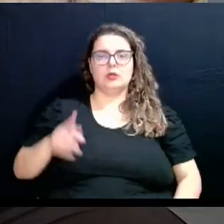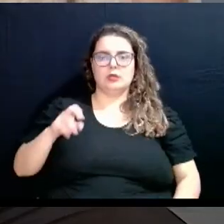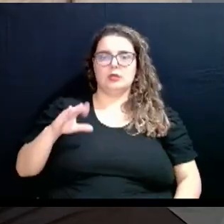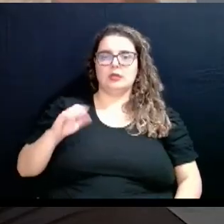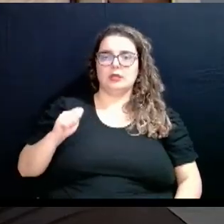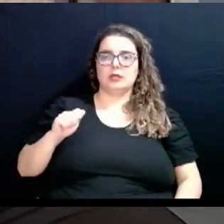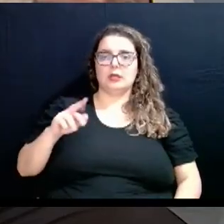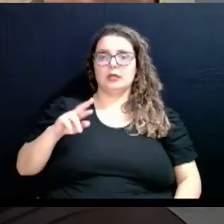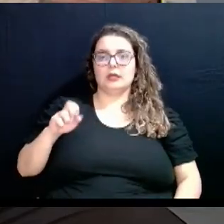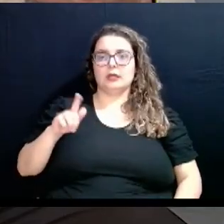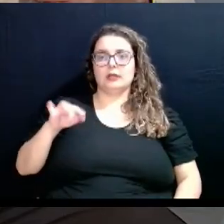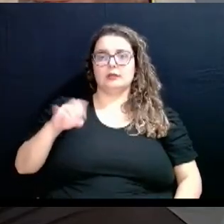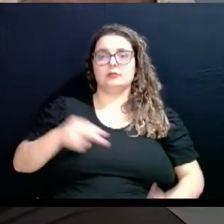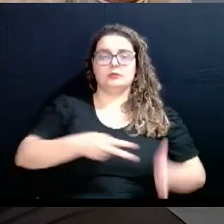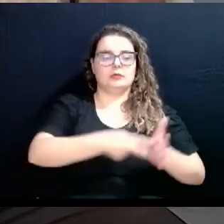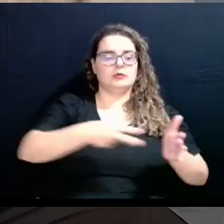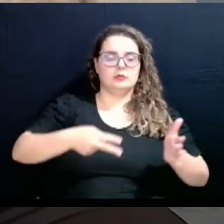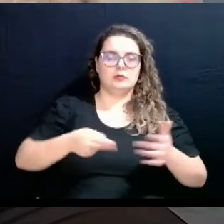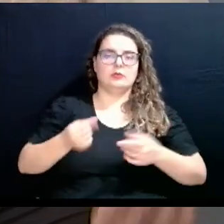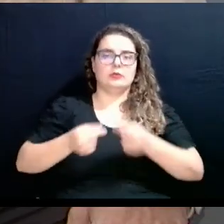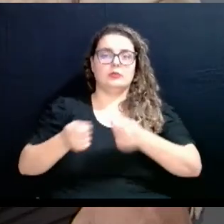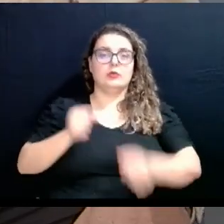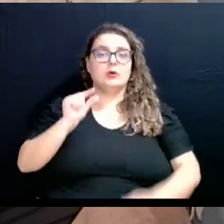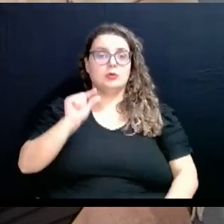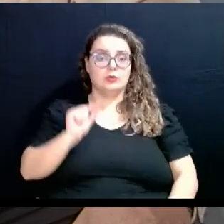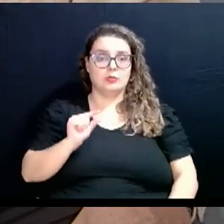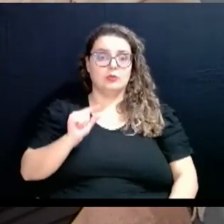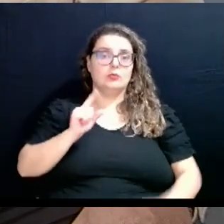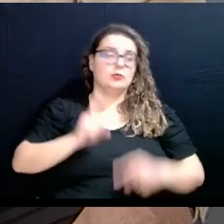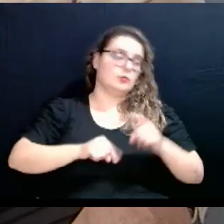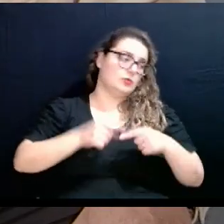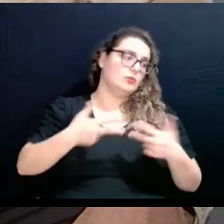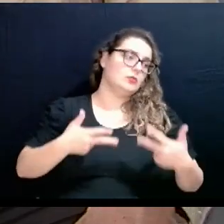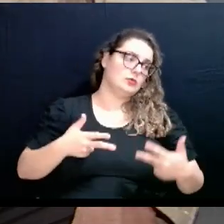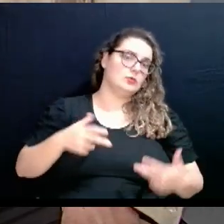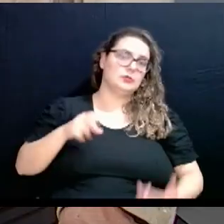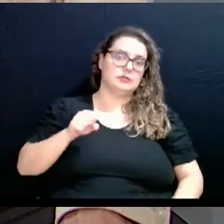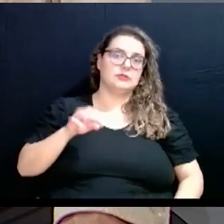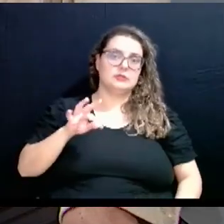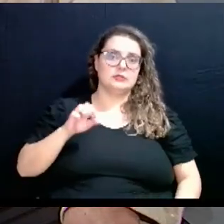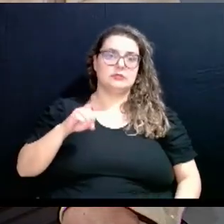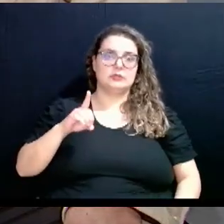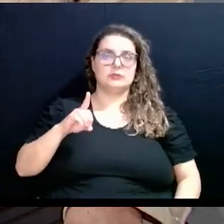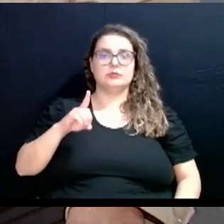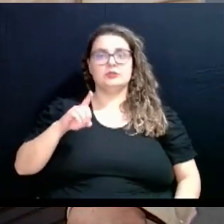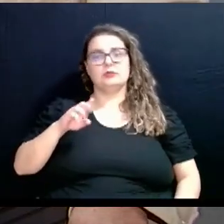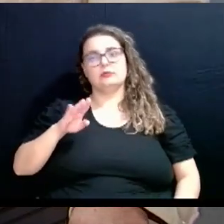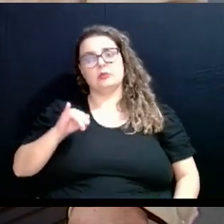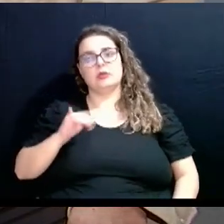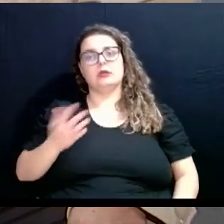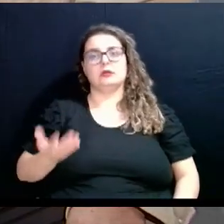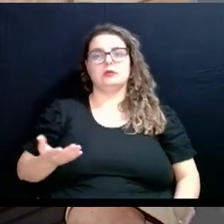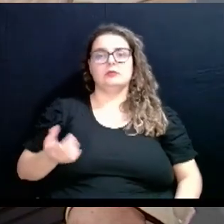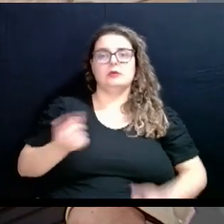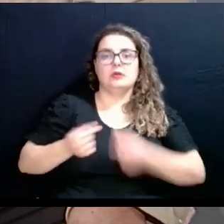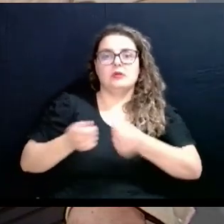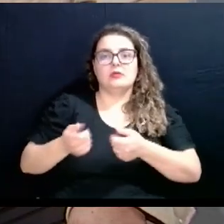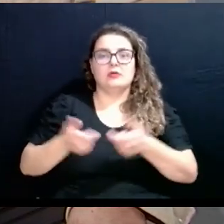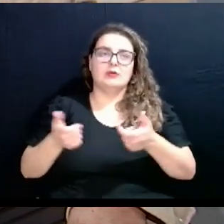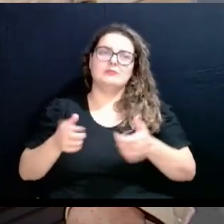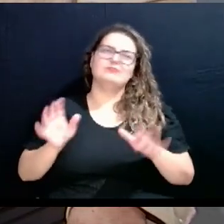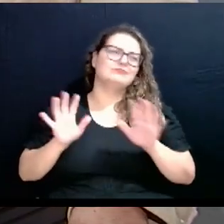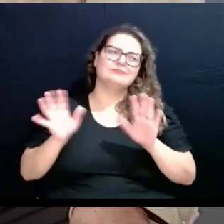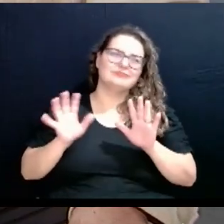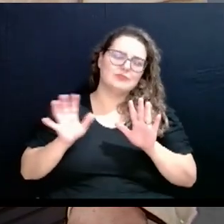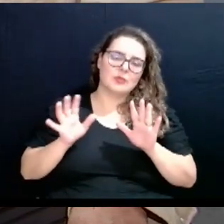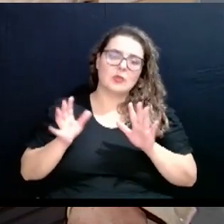tira o recarregador do celular da tomada, você economiza um pouco. Os aparelhos que são em stand-by, que o pessoal fala, né? Isso. Vai economizar